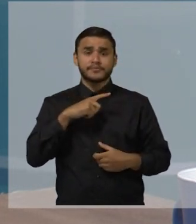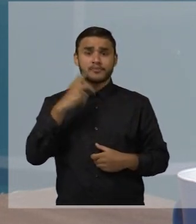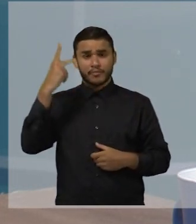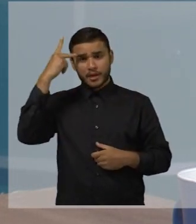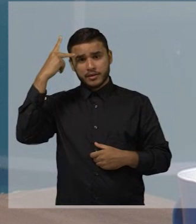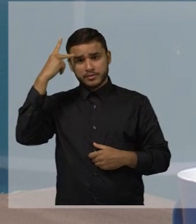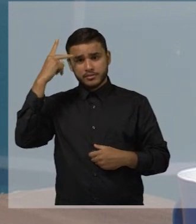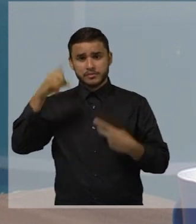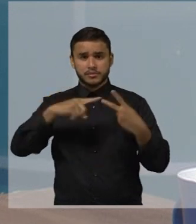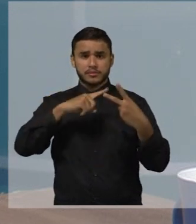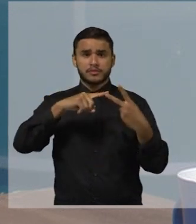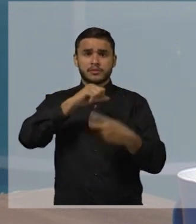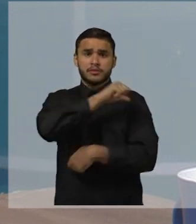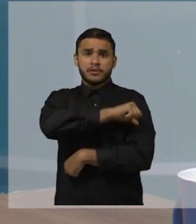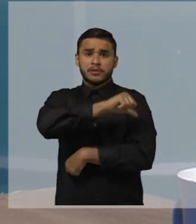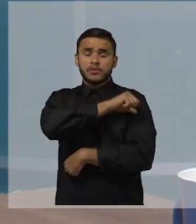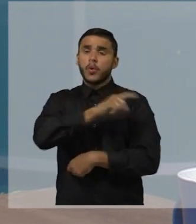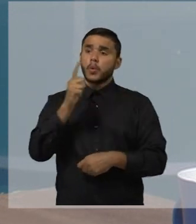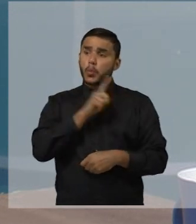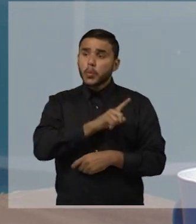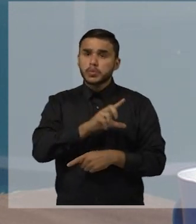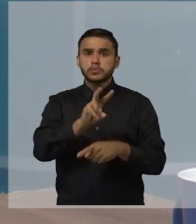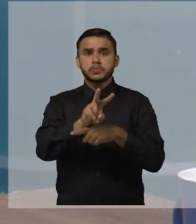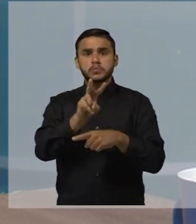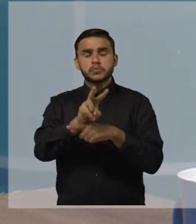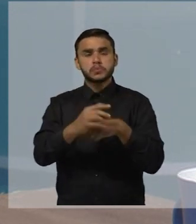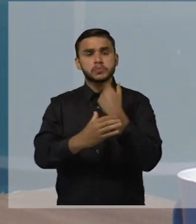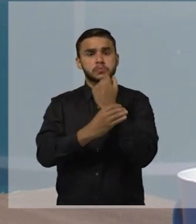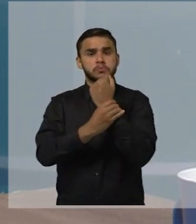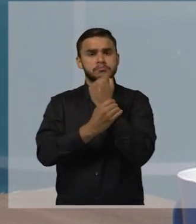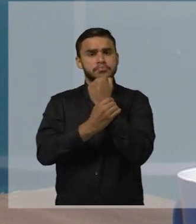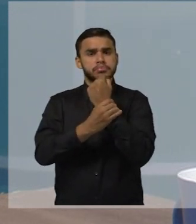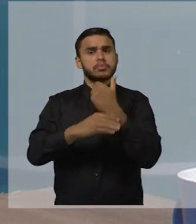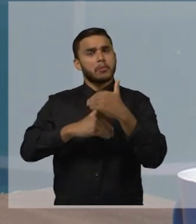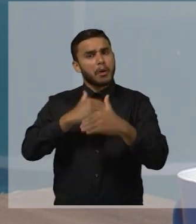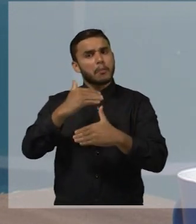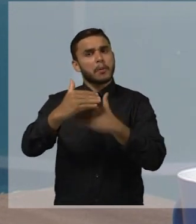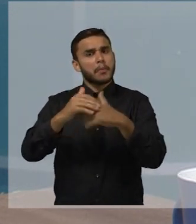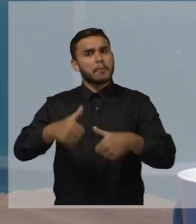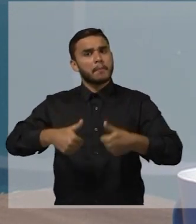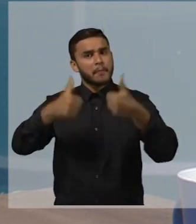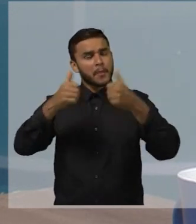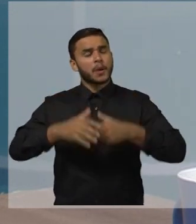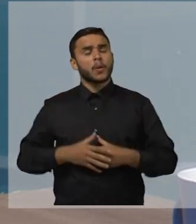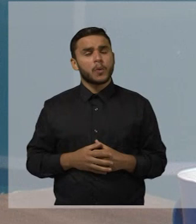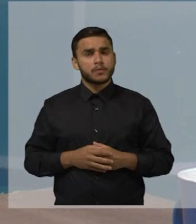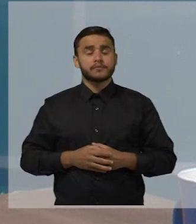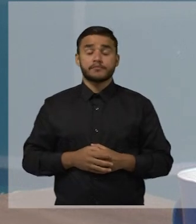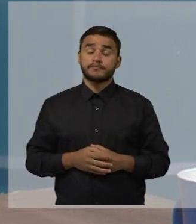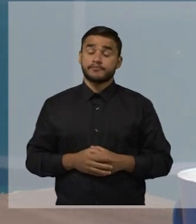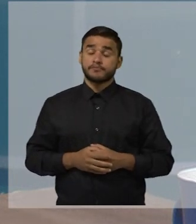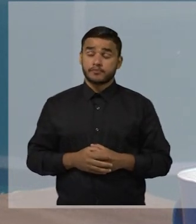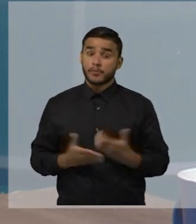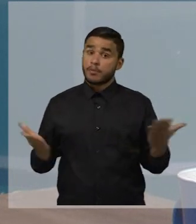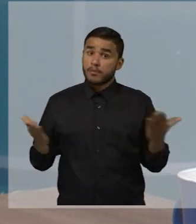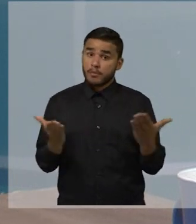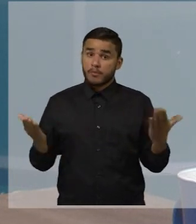São Paulo e o controle no Rio avançou. A coisa, nesse